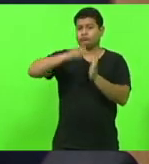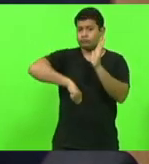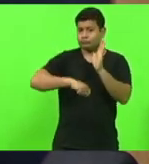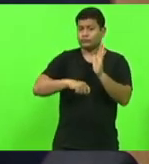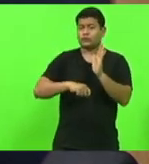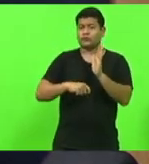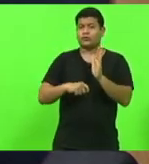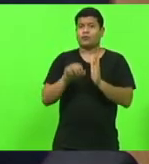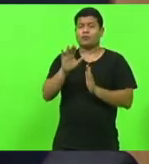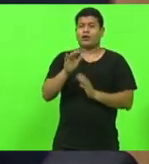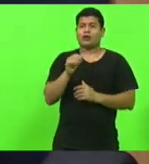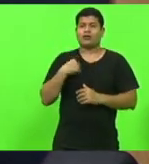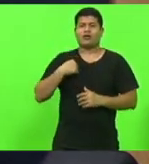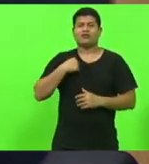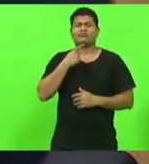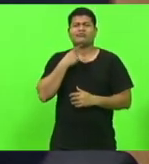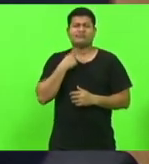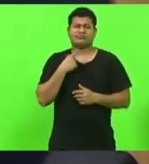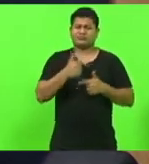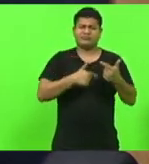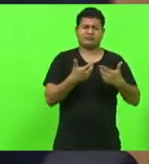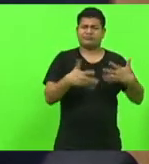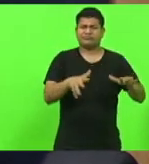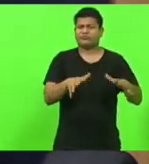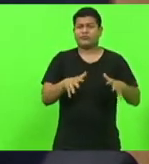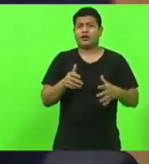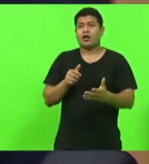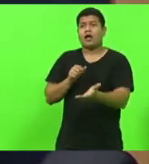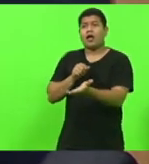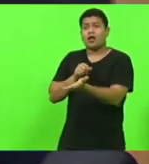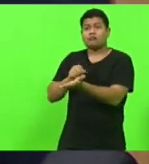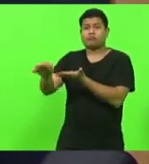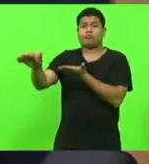obrigado, e aí por um dispositivo alienígena na lei,